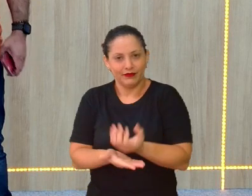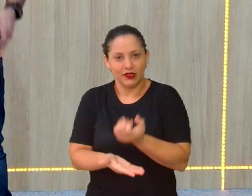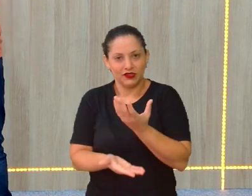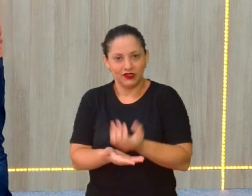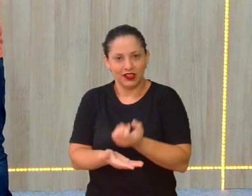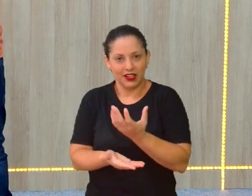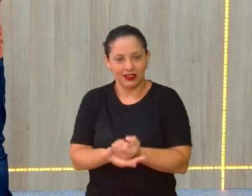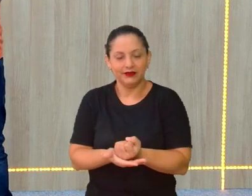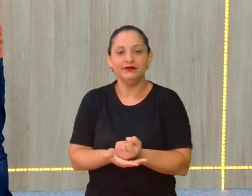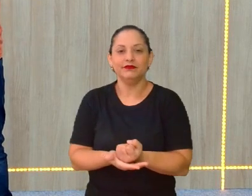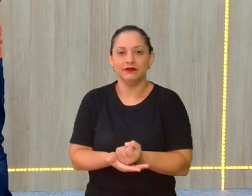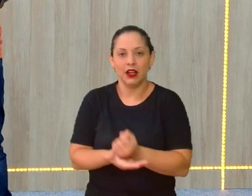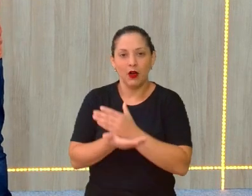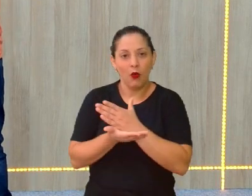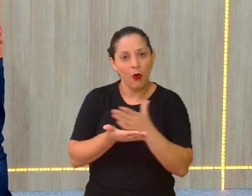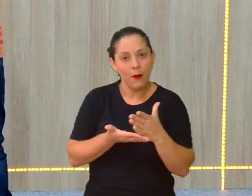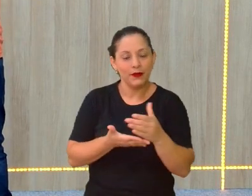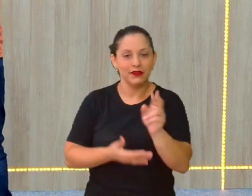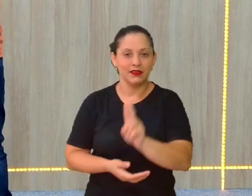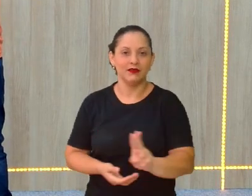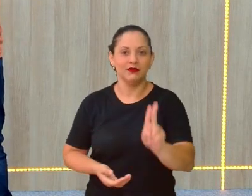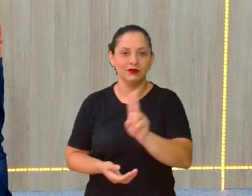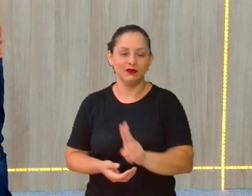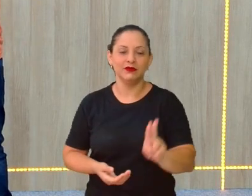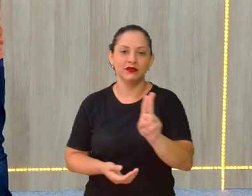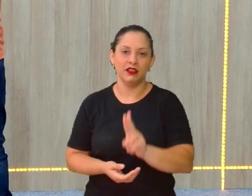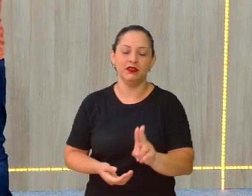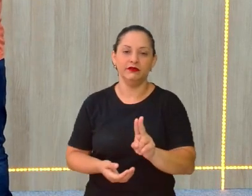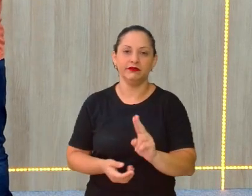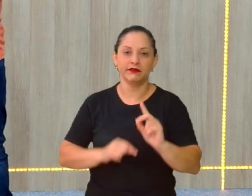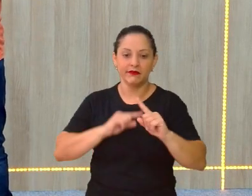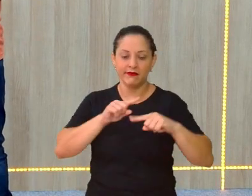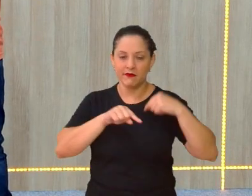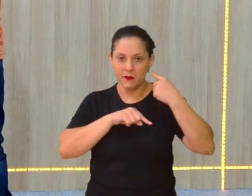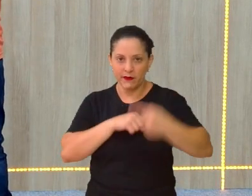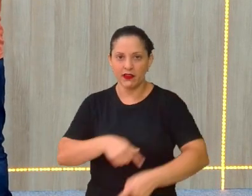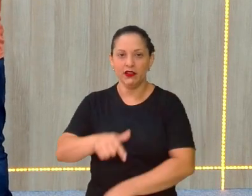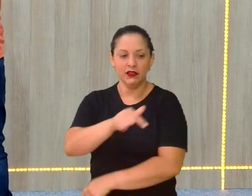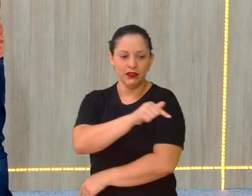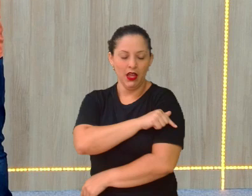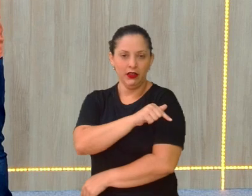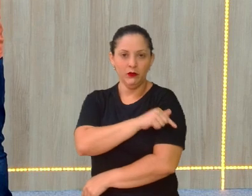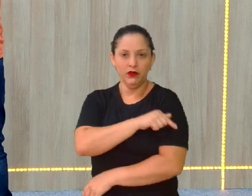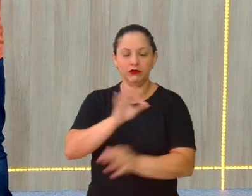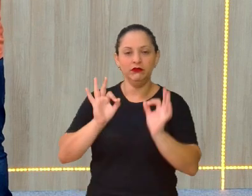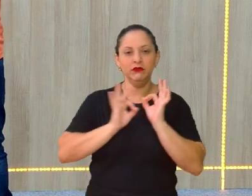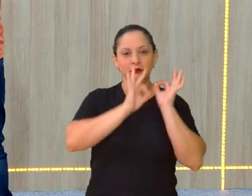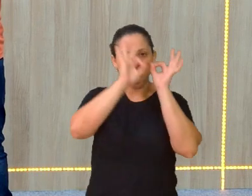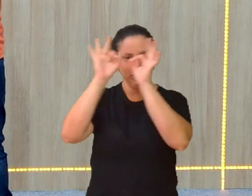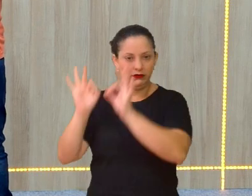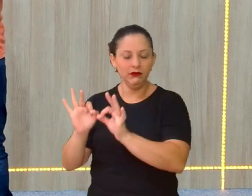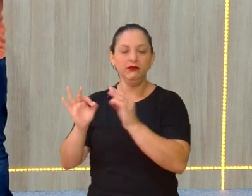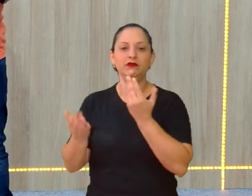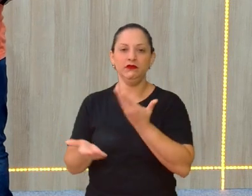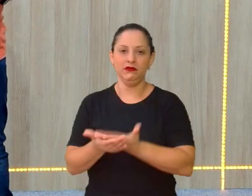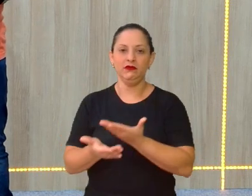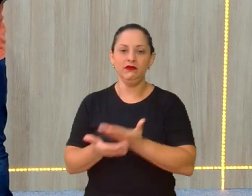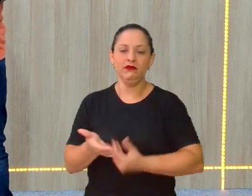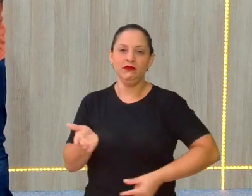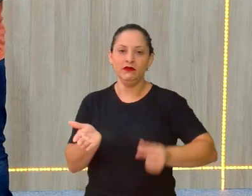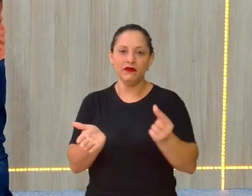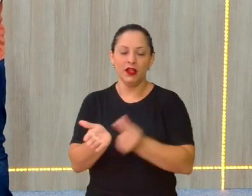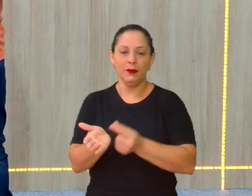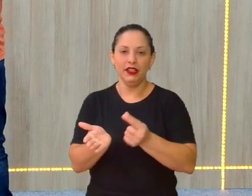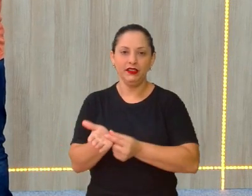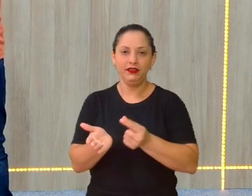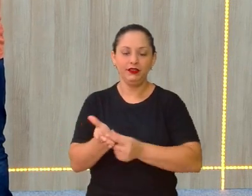instala para já começar o sétimo ano que vem, assistindo as nossas aulas pelo aplicativo do